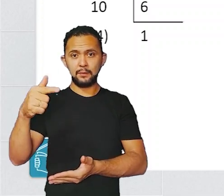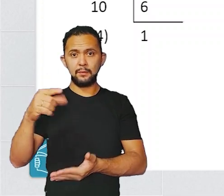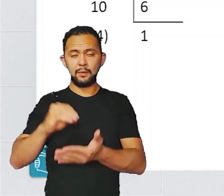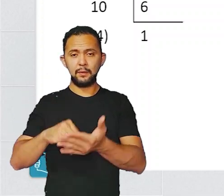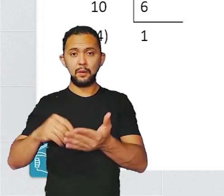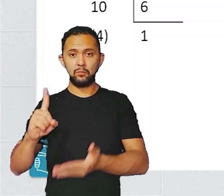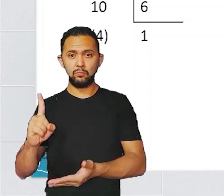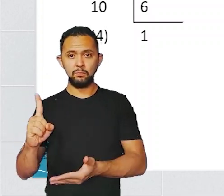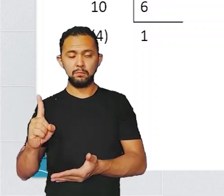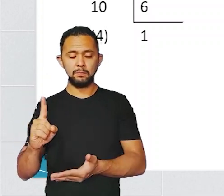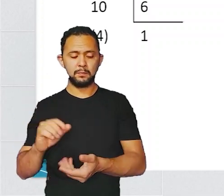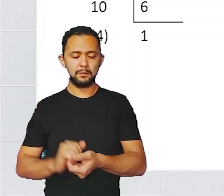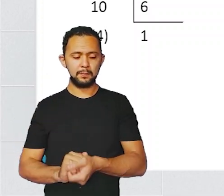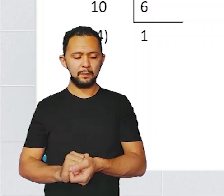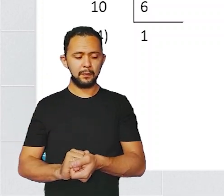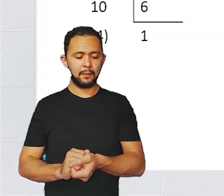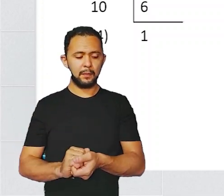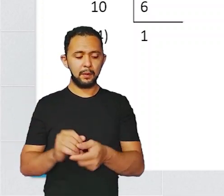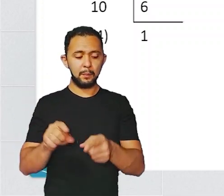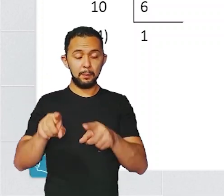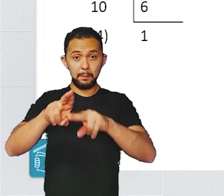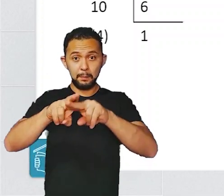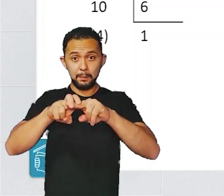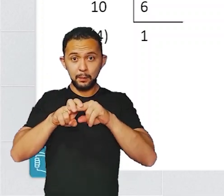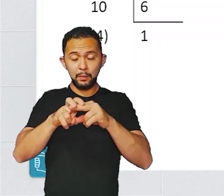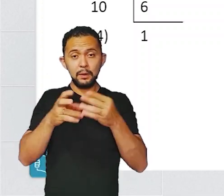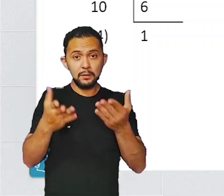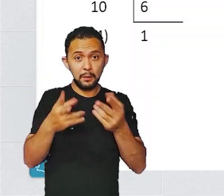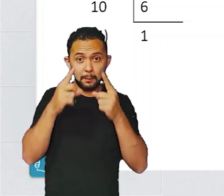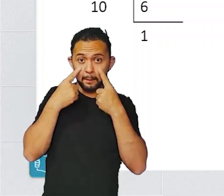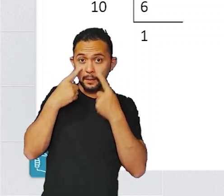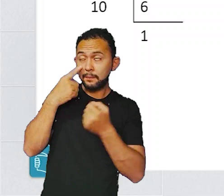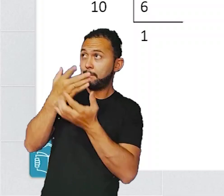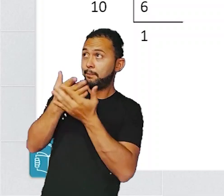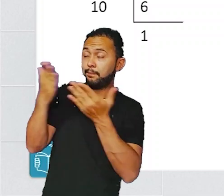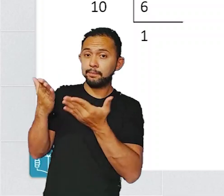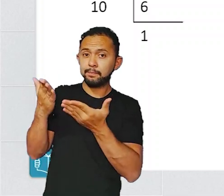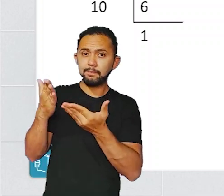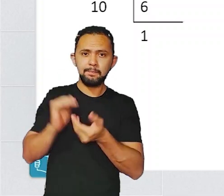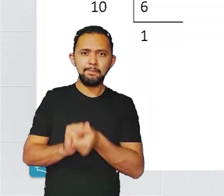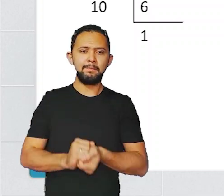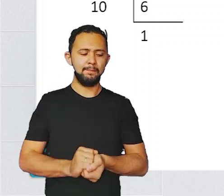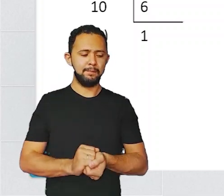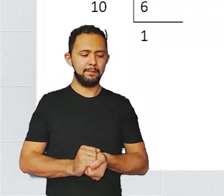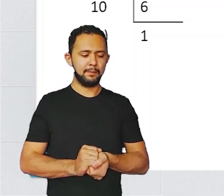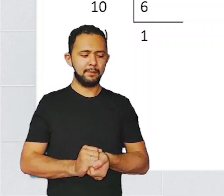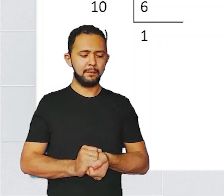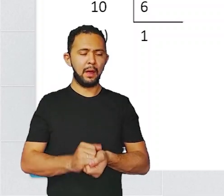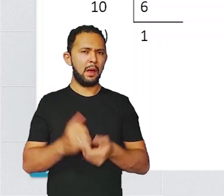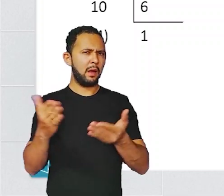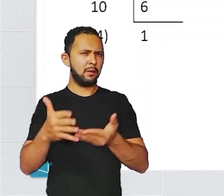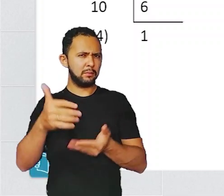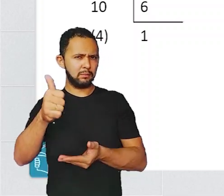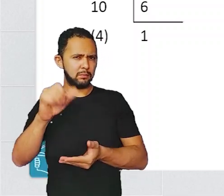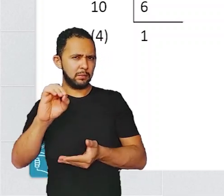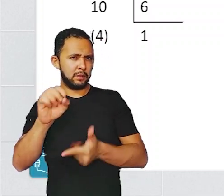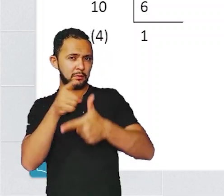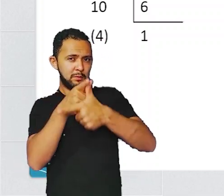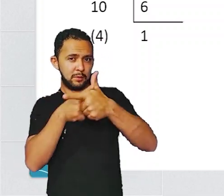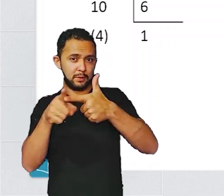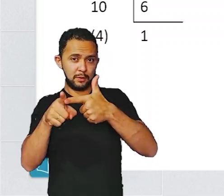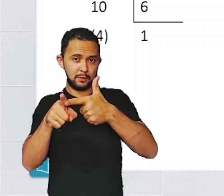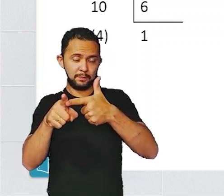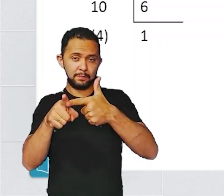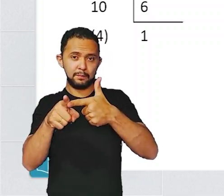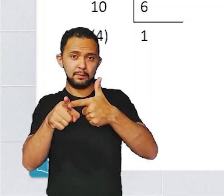3. 10 dividido para 8 sobra 2. 10 dividido para 9 sobra 1. Agora 10 dividido para 10,